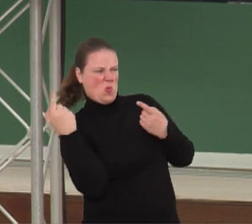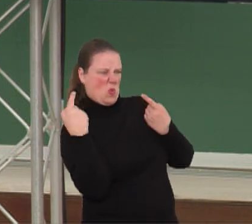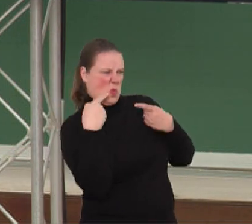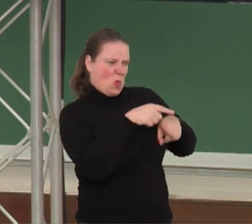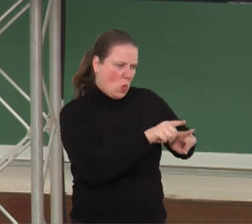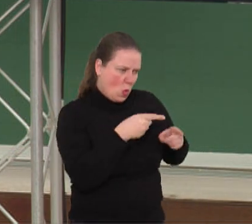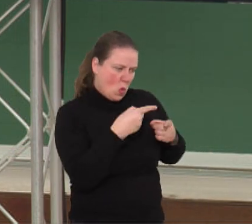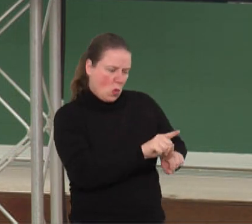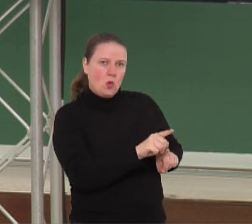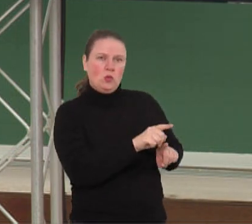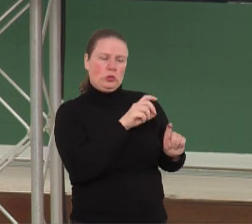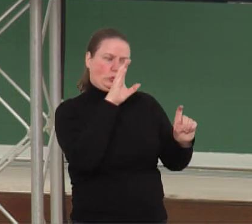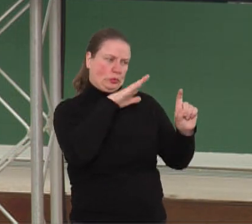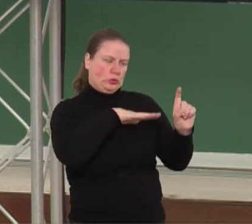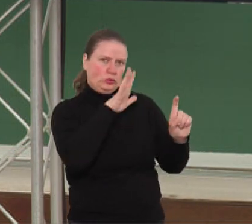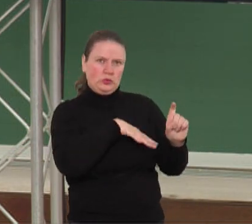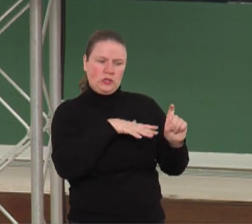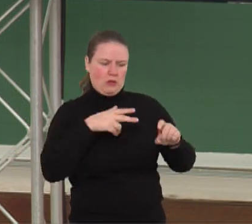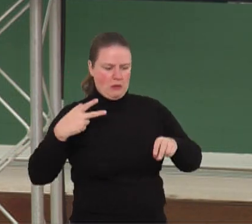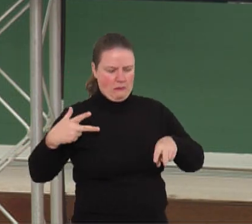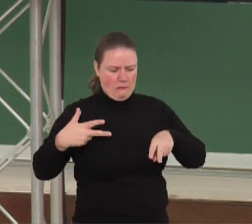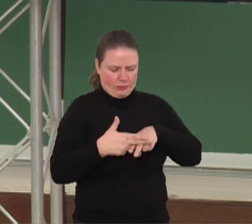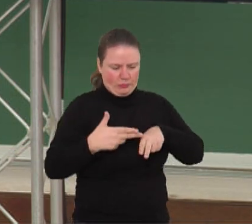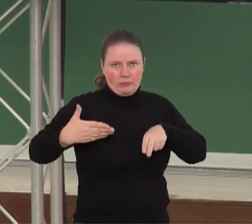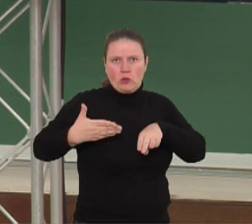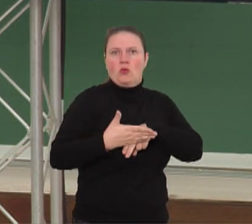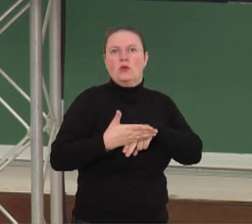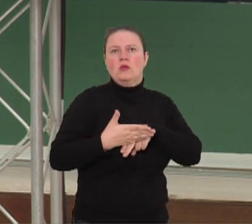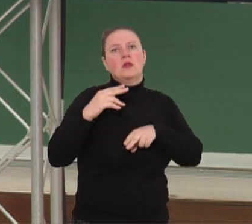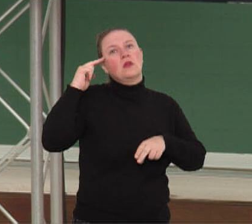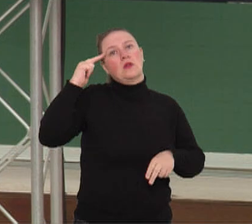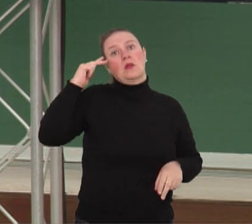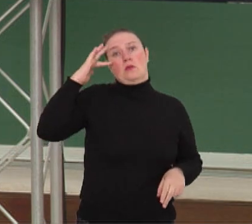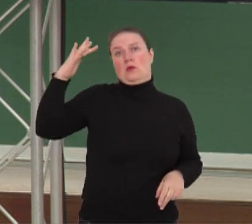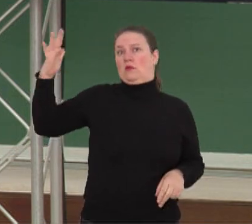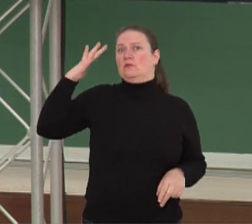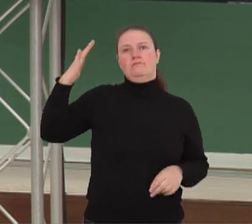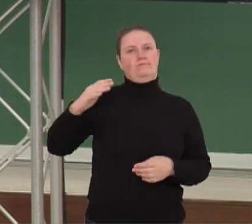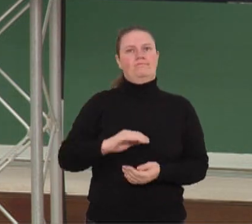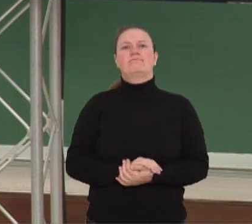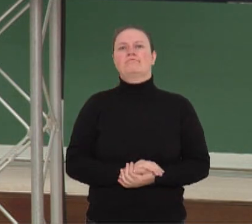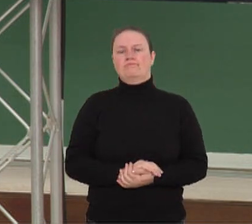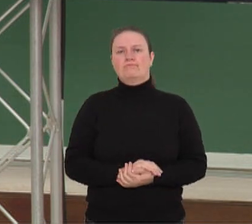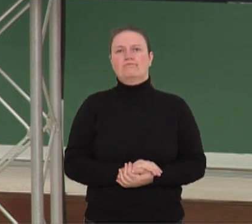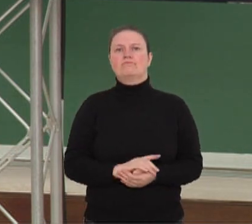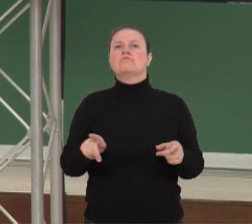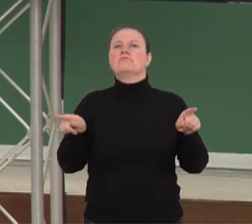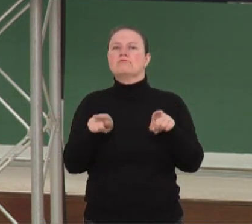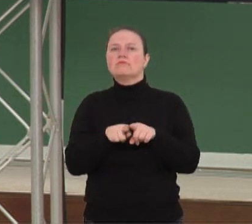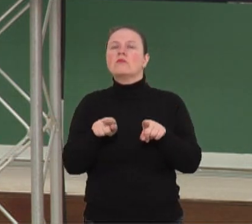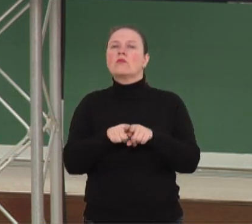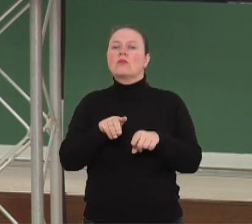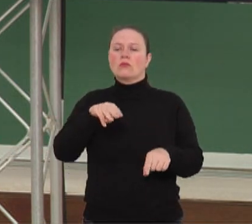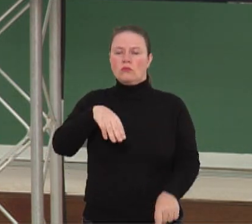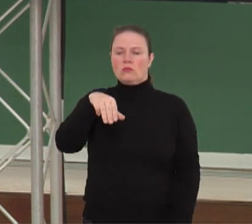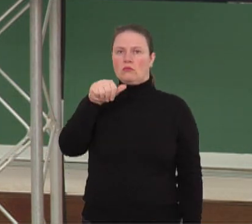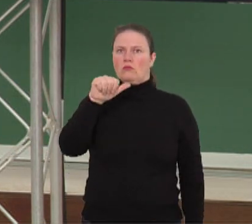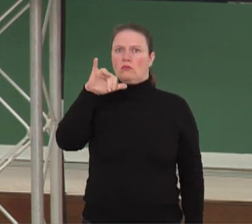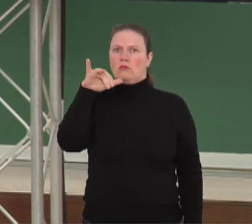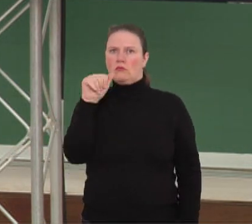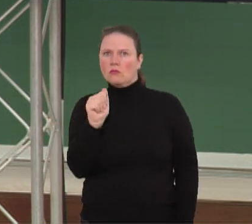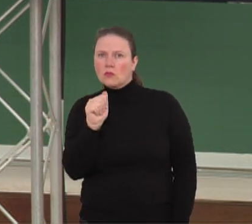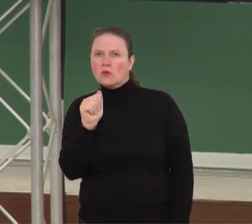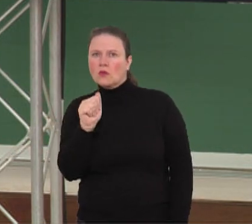para sempre. E tem toda uma lenda envolvendo isso. Na cultura maia também, está chegando a época que o caçador vem, caça toda a comida